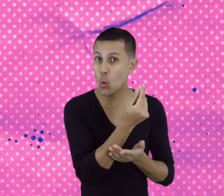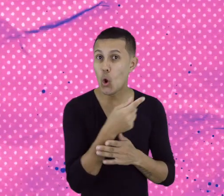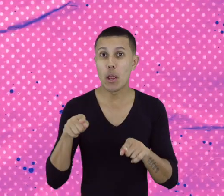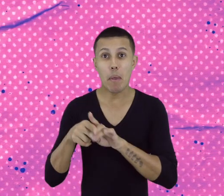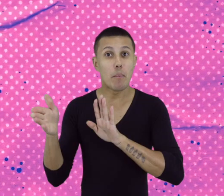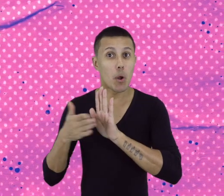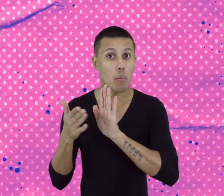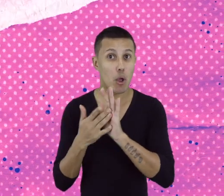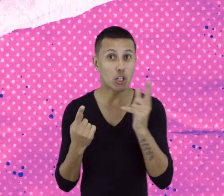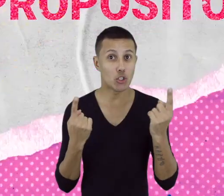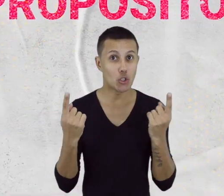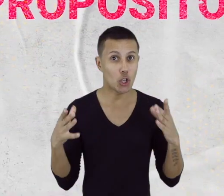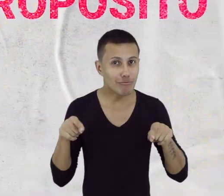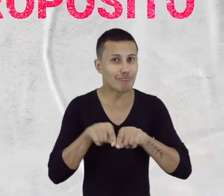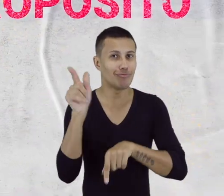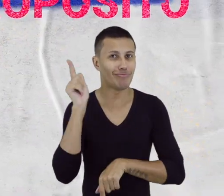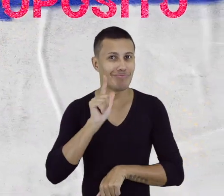dois.